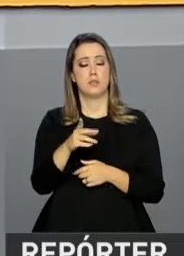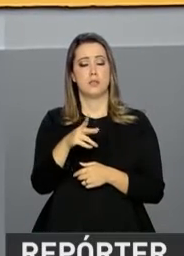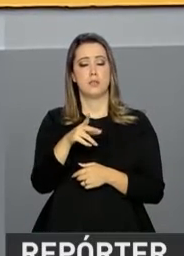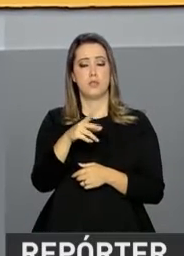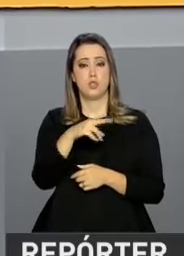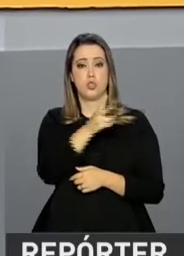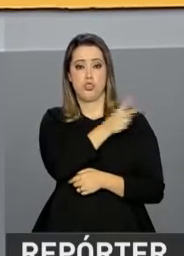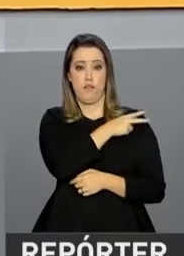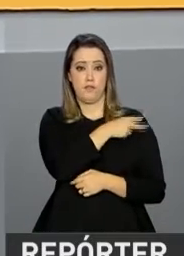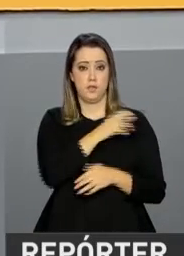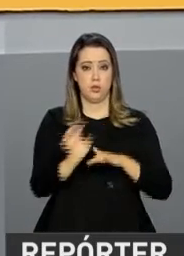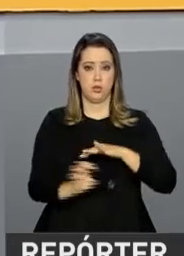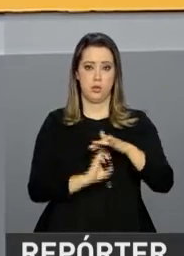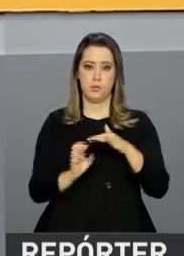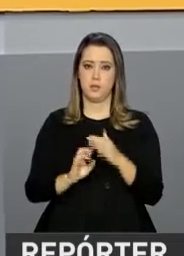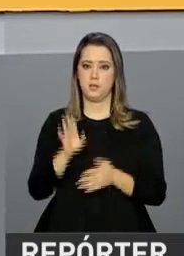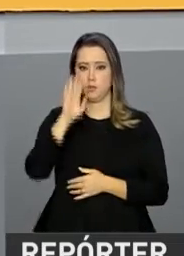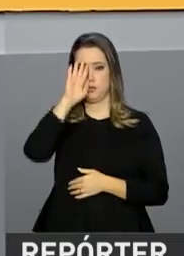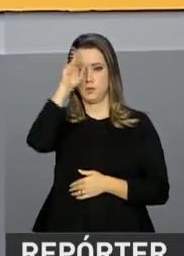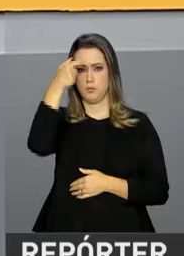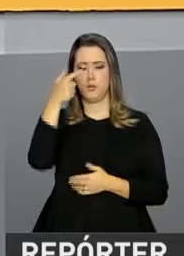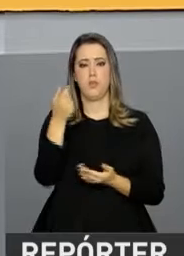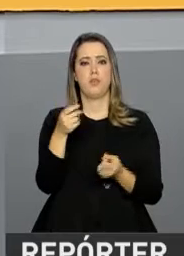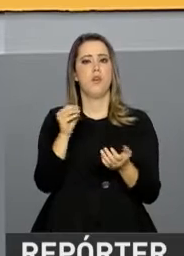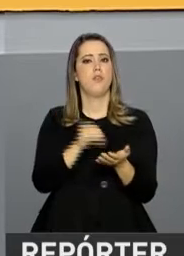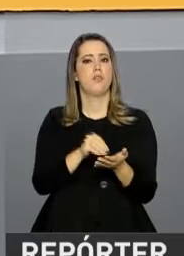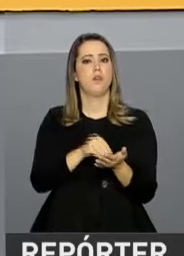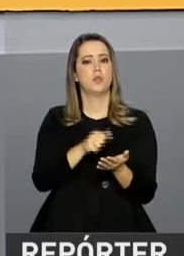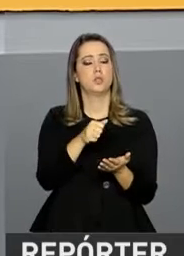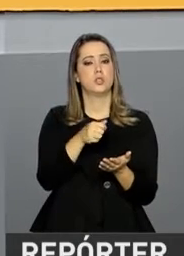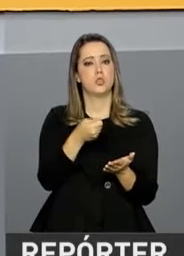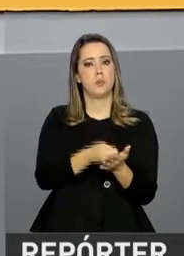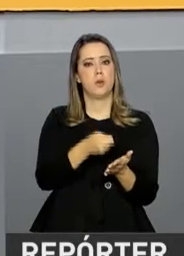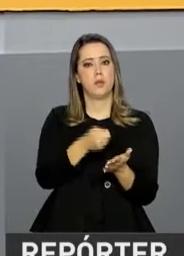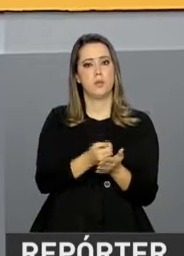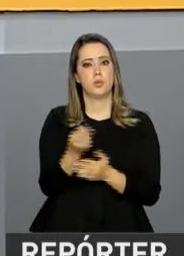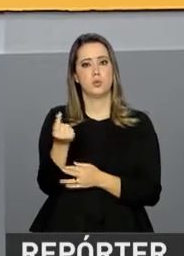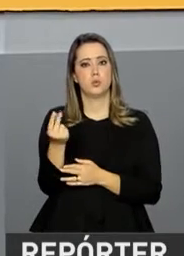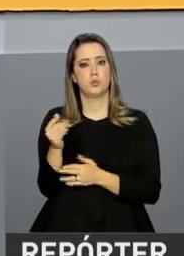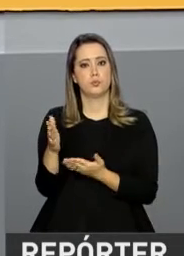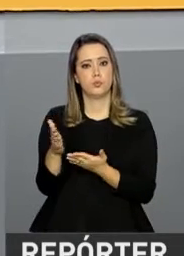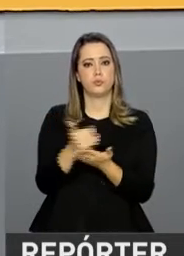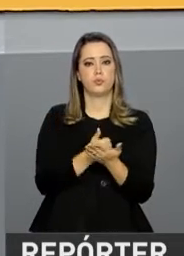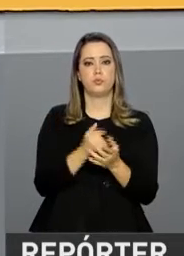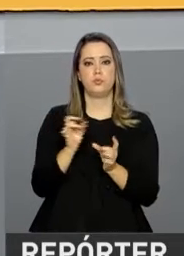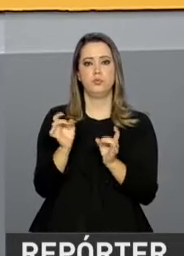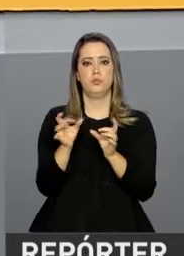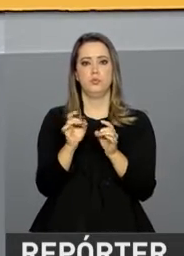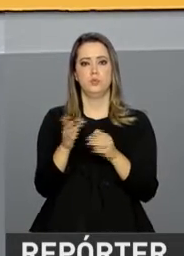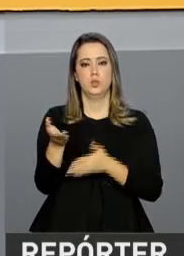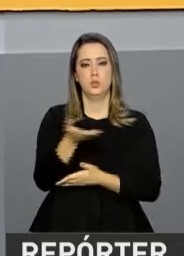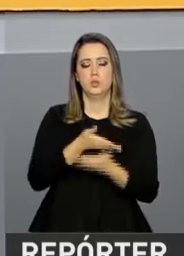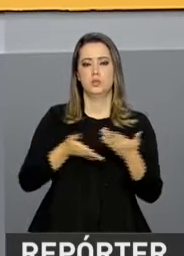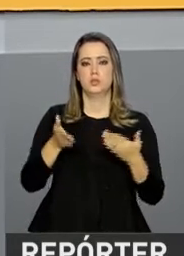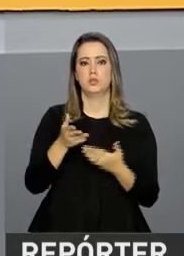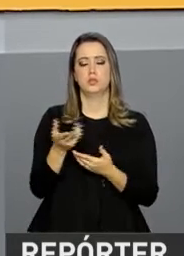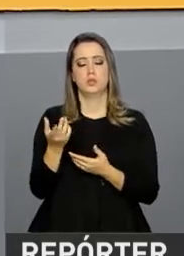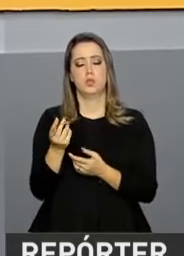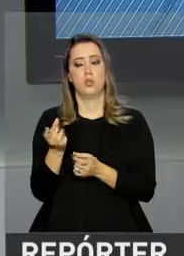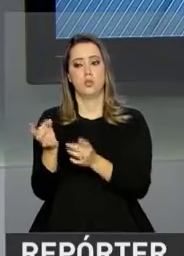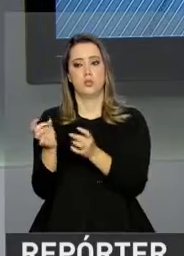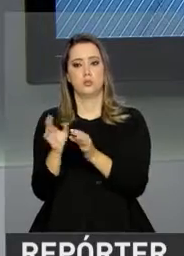empresa a principal infração cometida foi a ausência de tributação no ganho de capital na venda e na permuta de